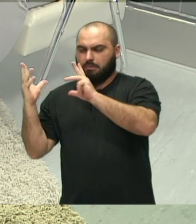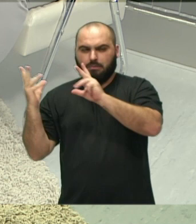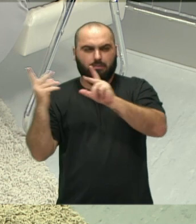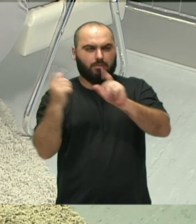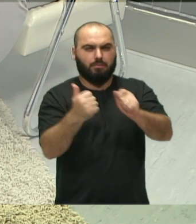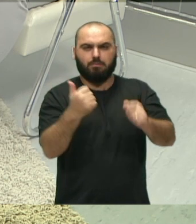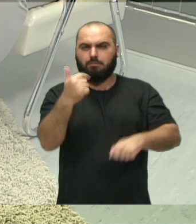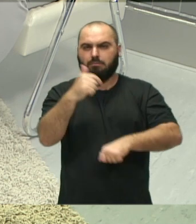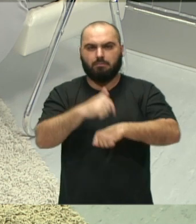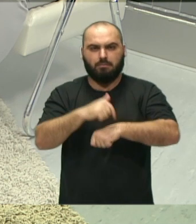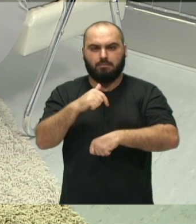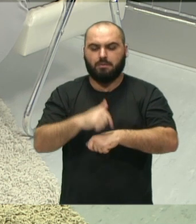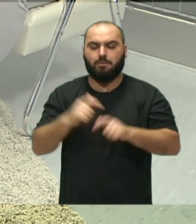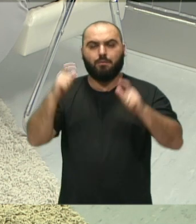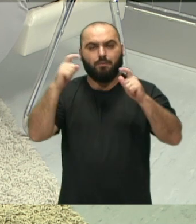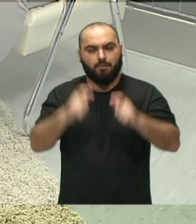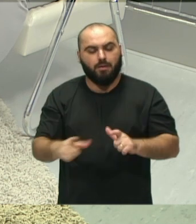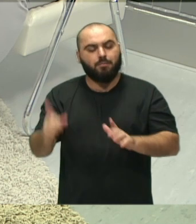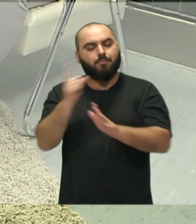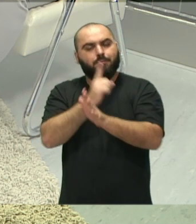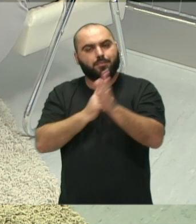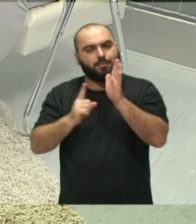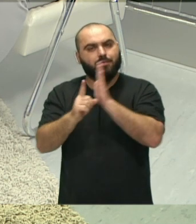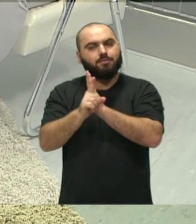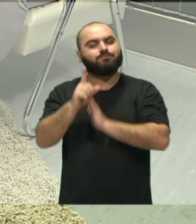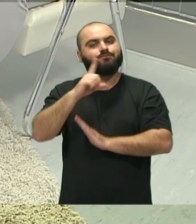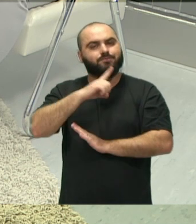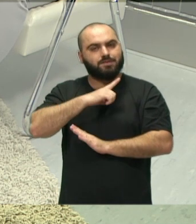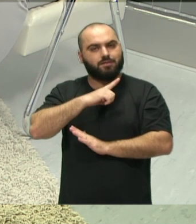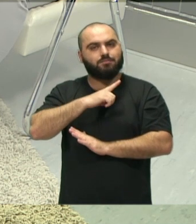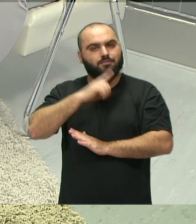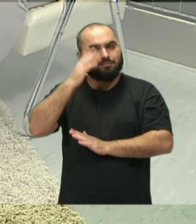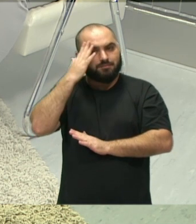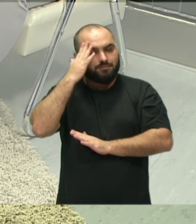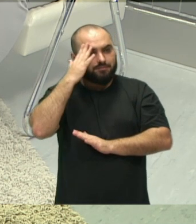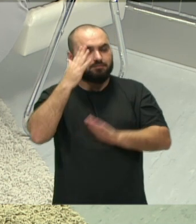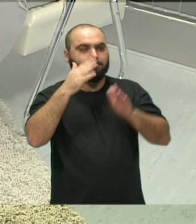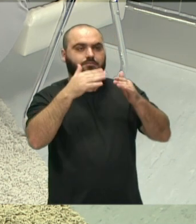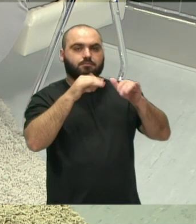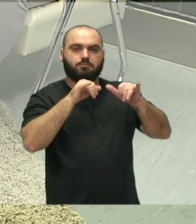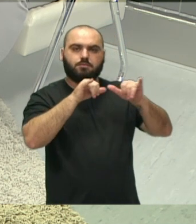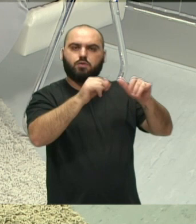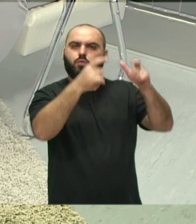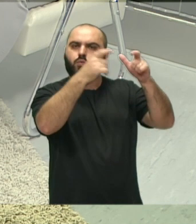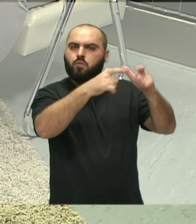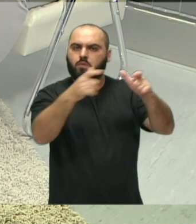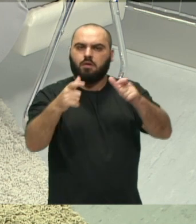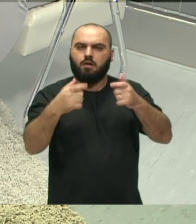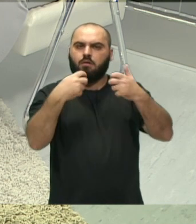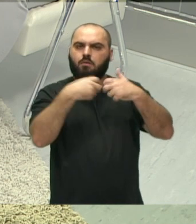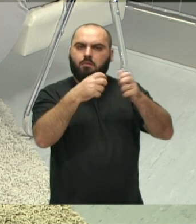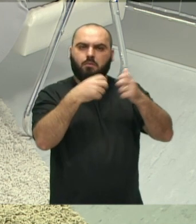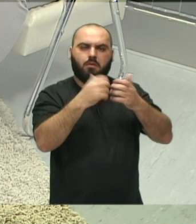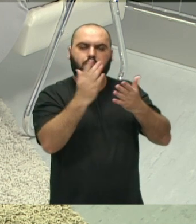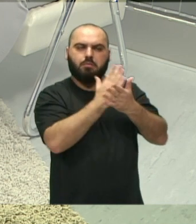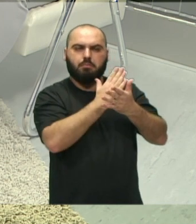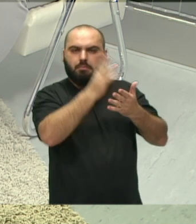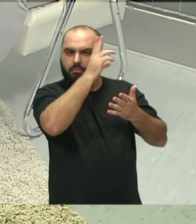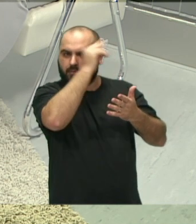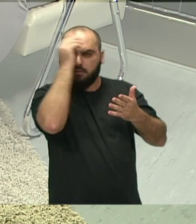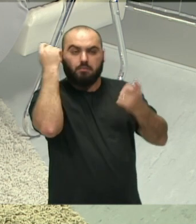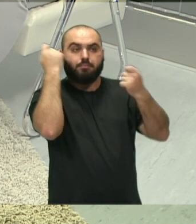de sinalização de prioridade presentes nos estabelecimentos abertos ao público, transportes, repartições públicas